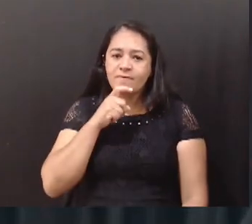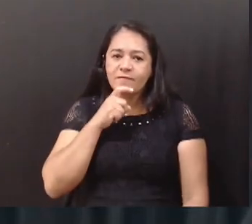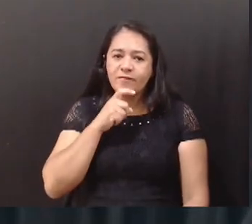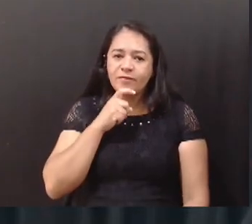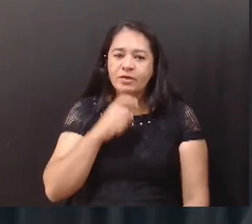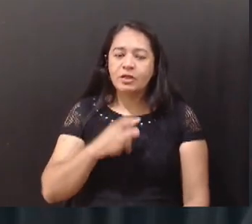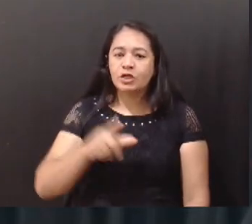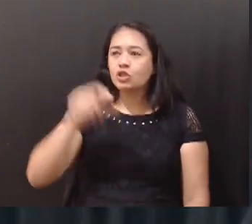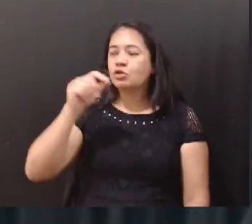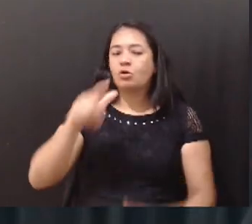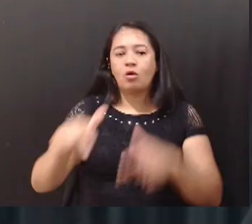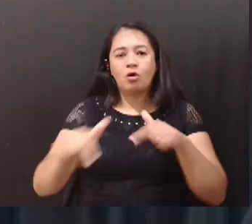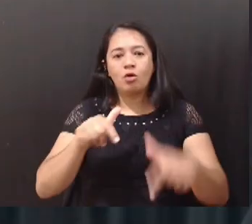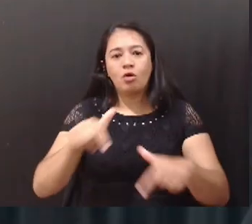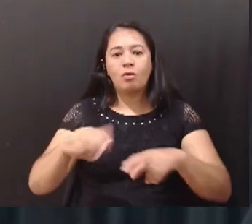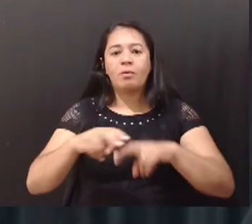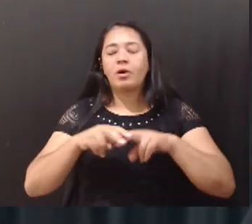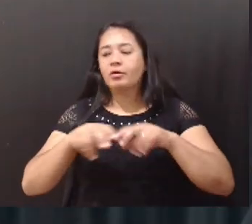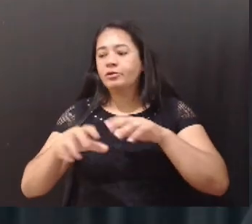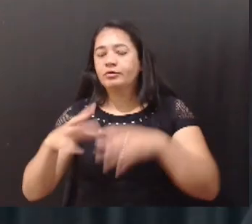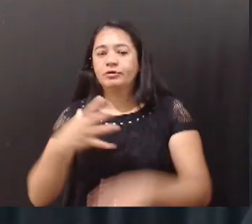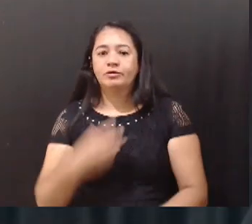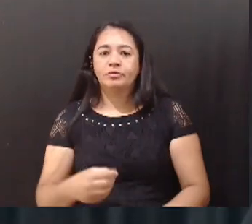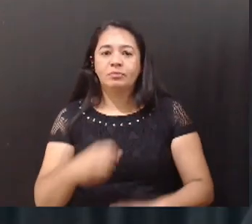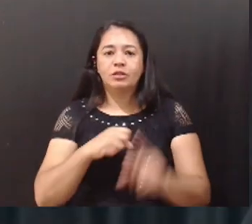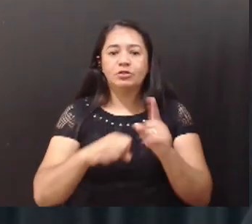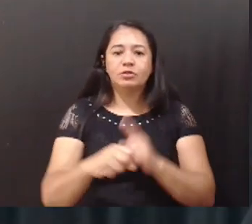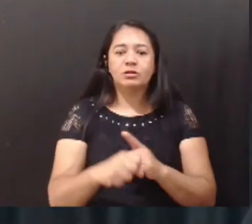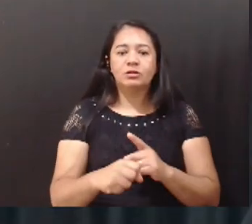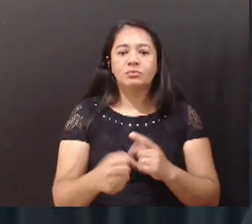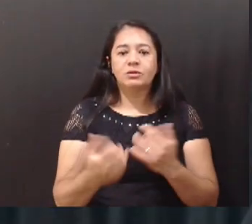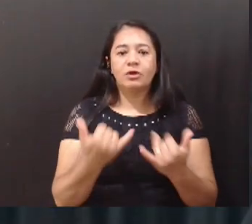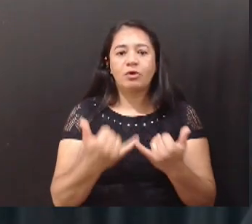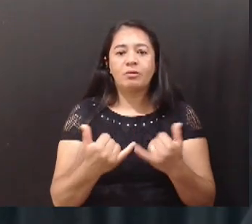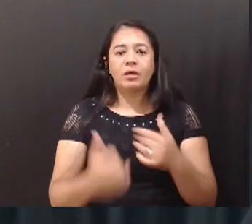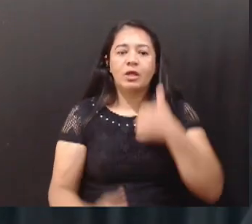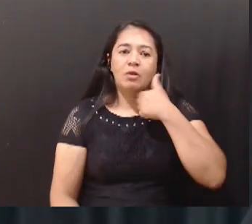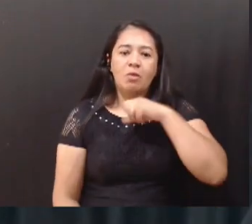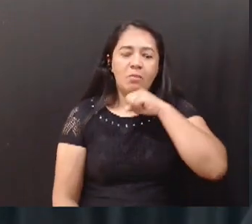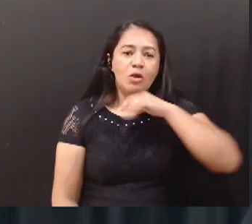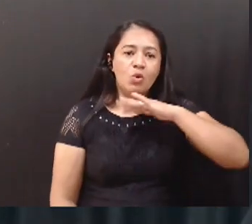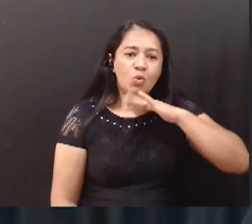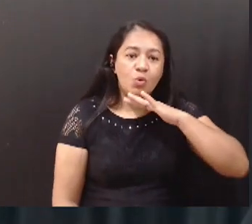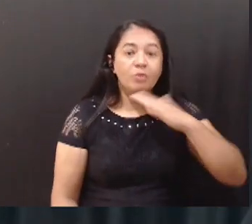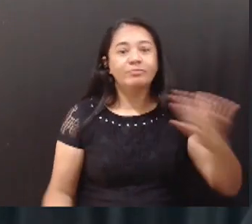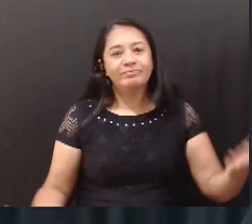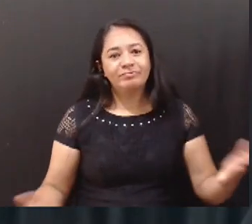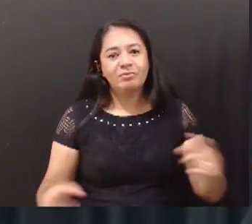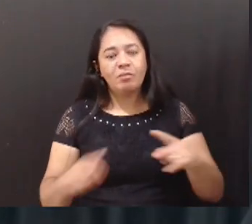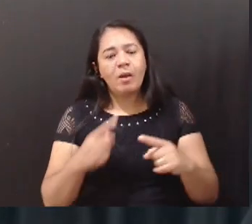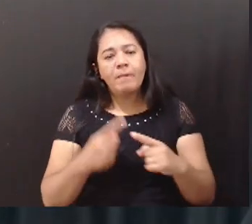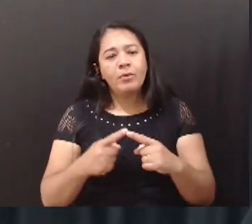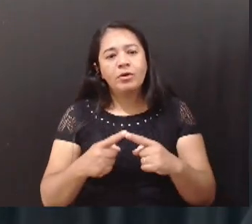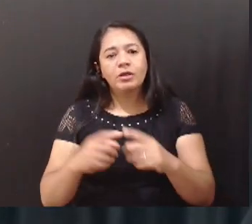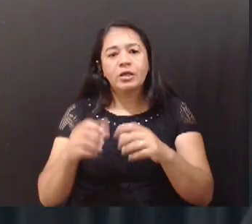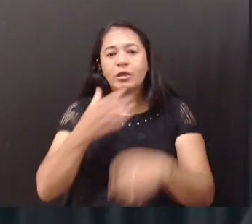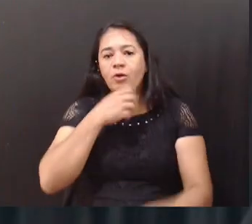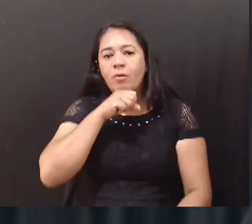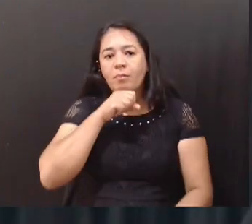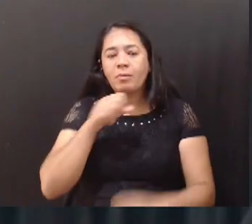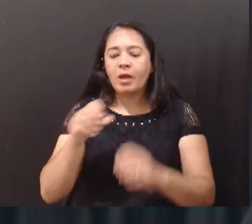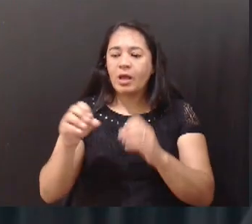detrimento aos filhos, etc. Socialmente é vista como uma mãe ruim. Mas por que um pai pode ser bom sendo da mesma